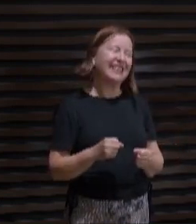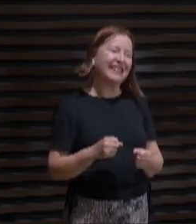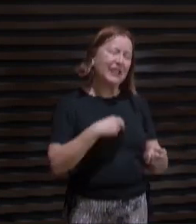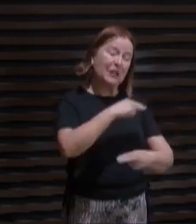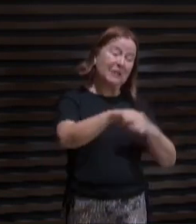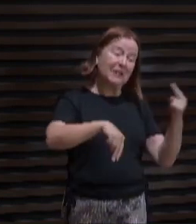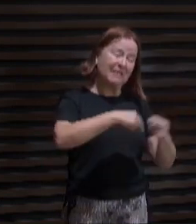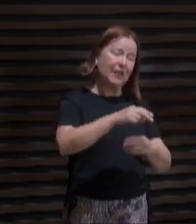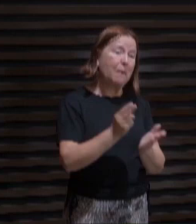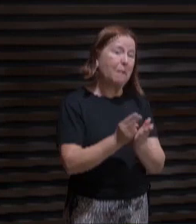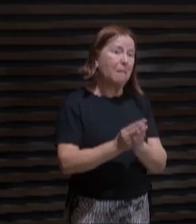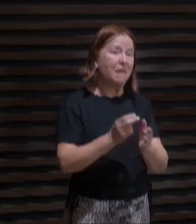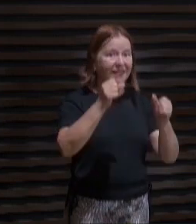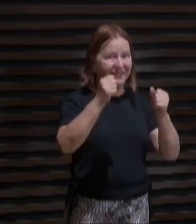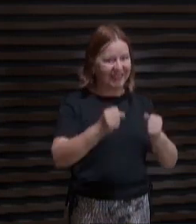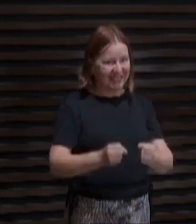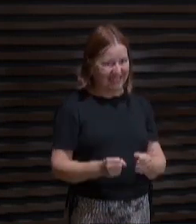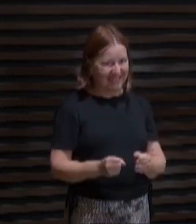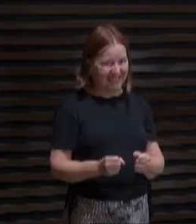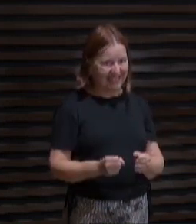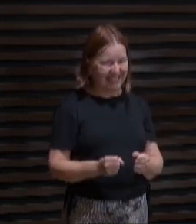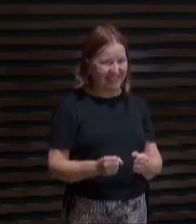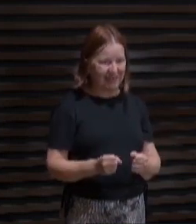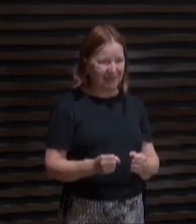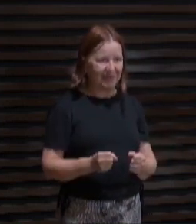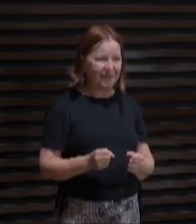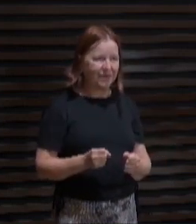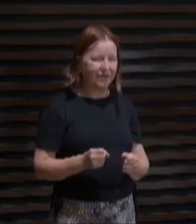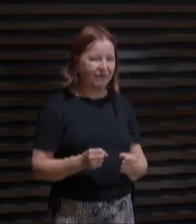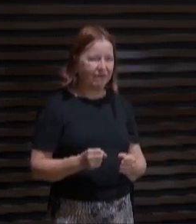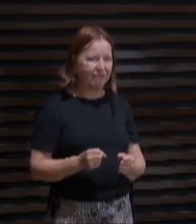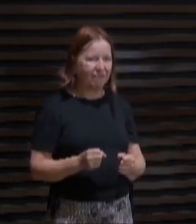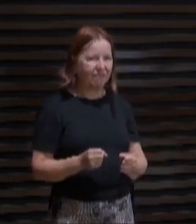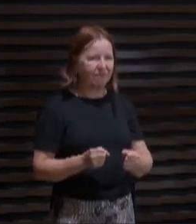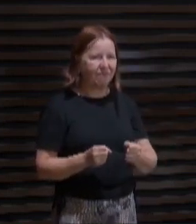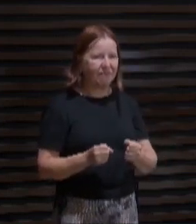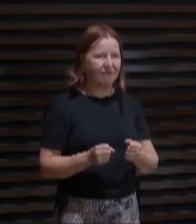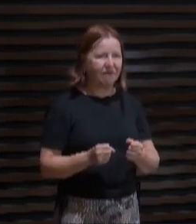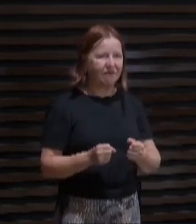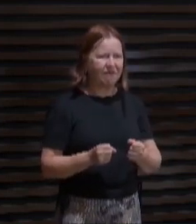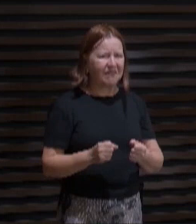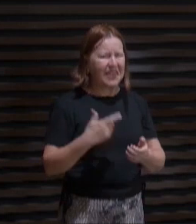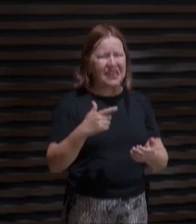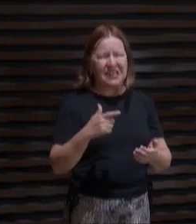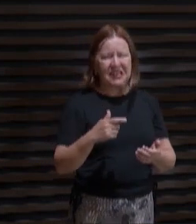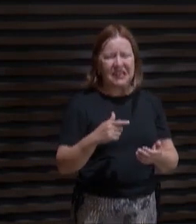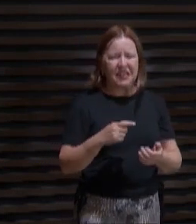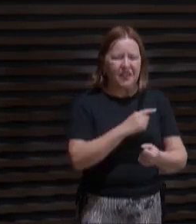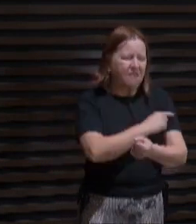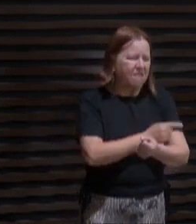o mesmo poder, e sem gastar um pingo de suor.